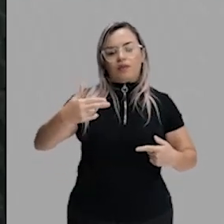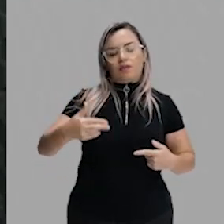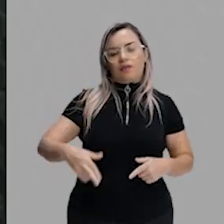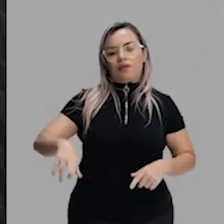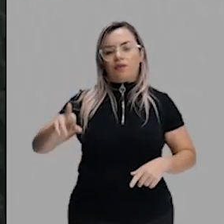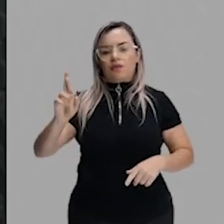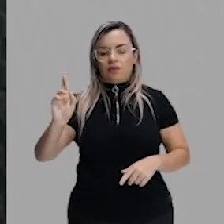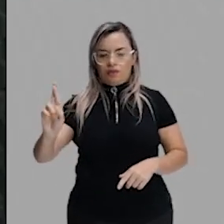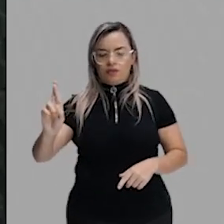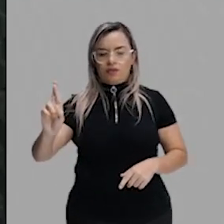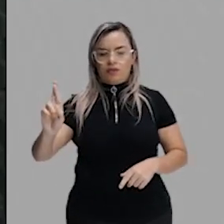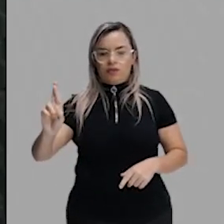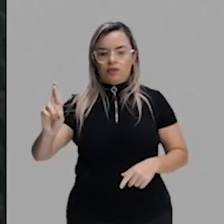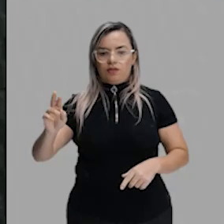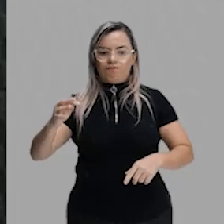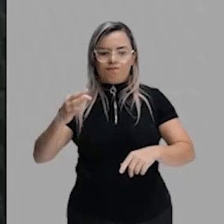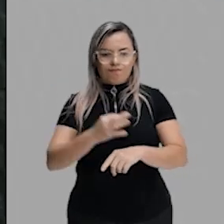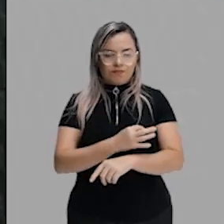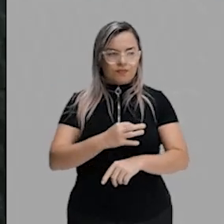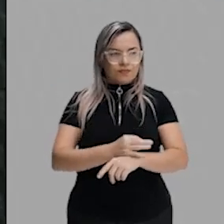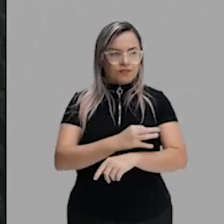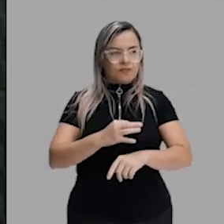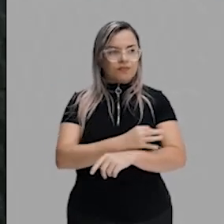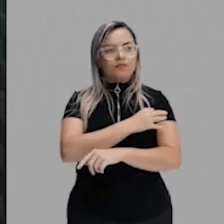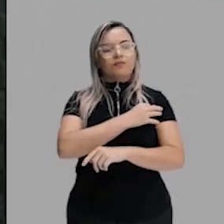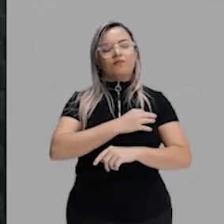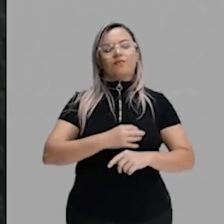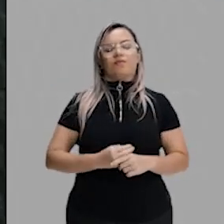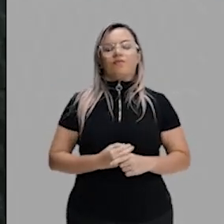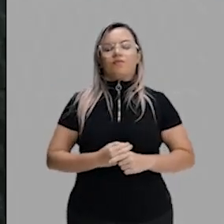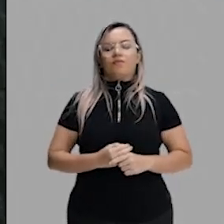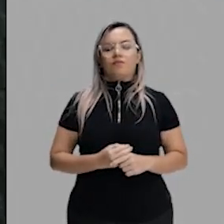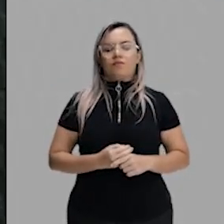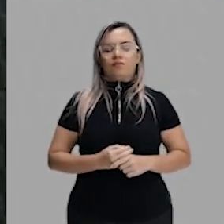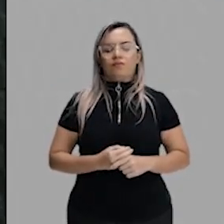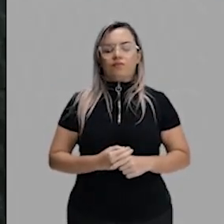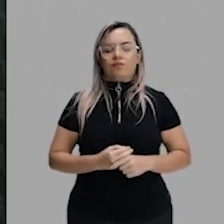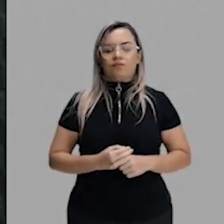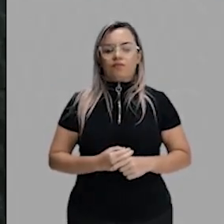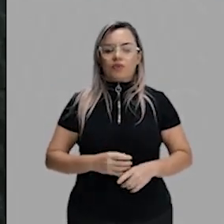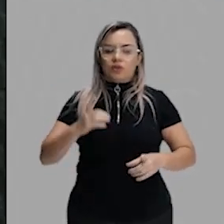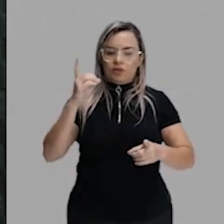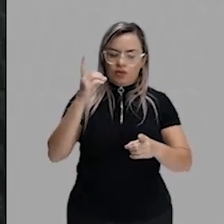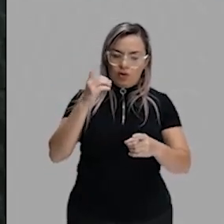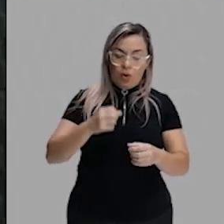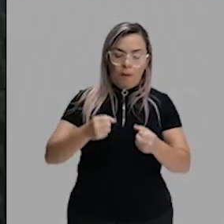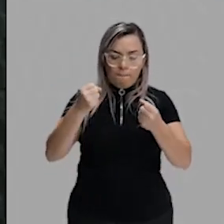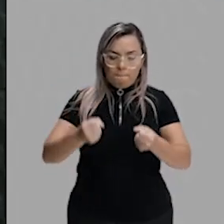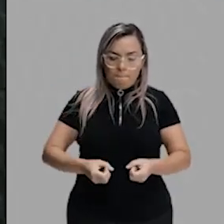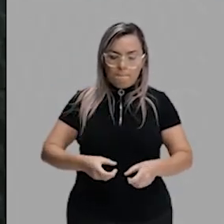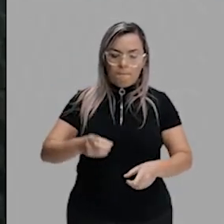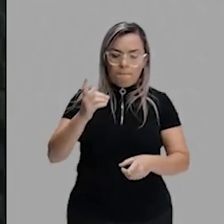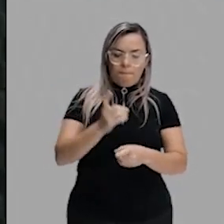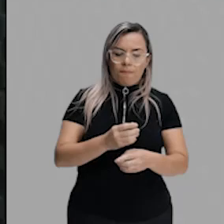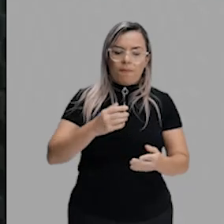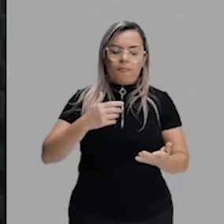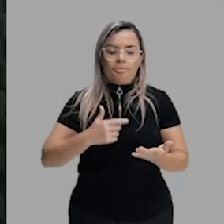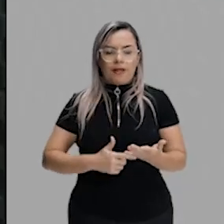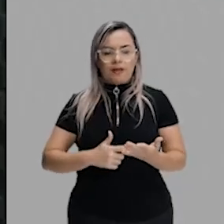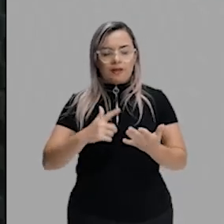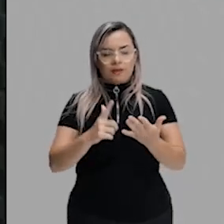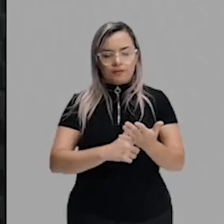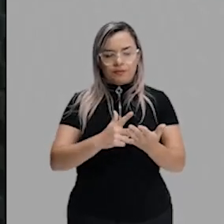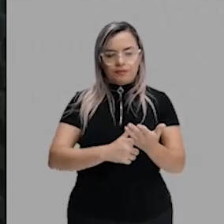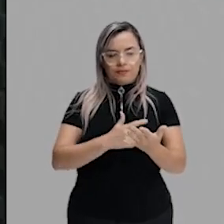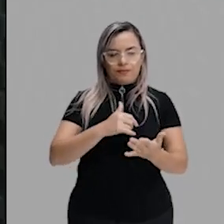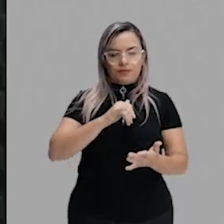livros desta forma. Este I, né, que é a corrente elétrica, que está dividindo, ele passa para o outro